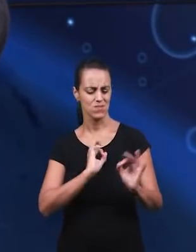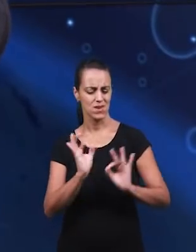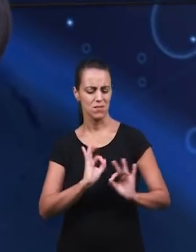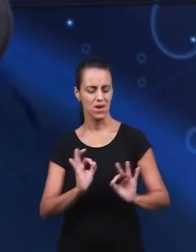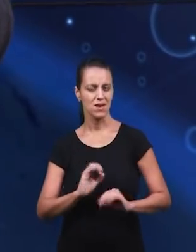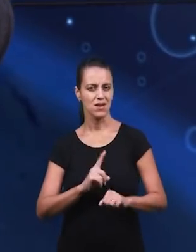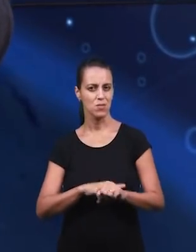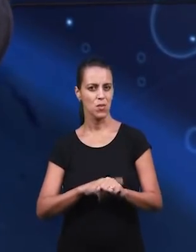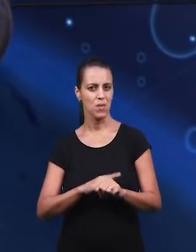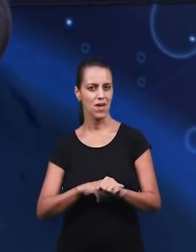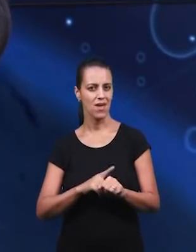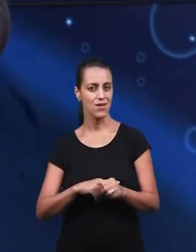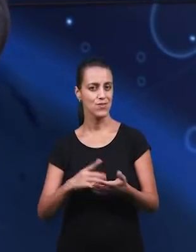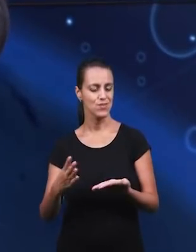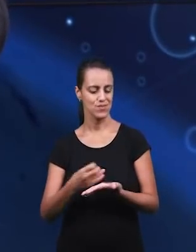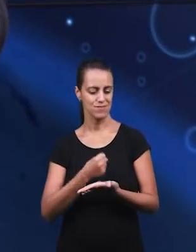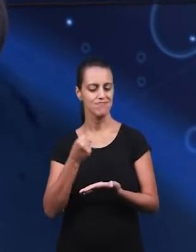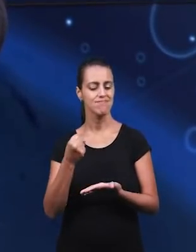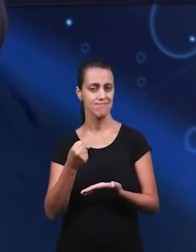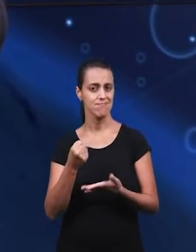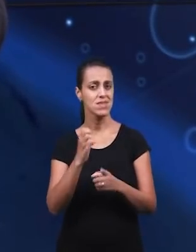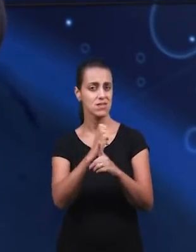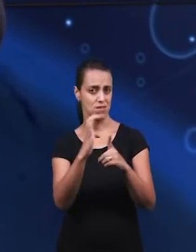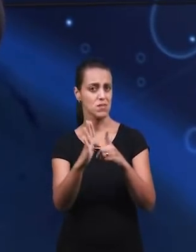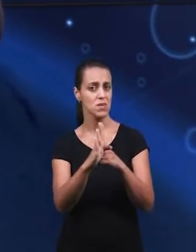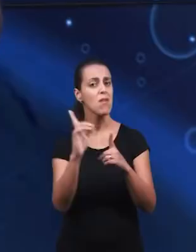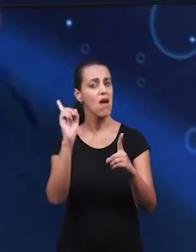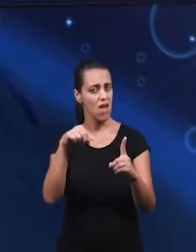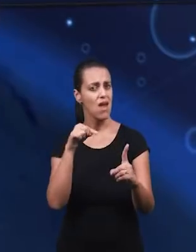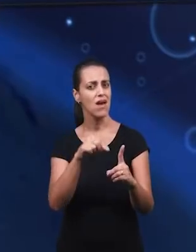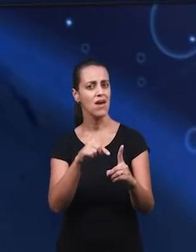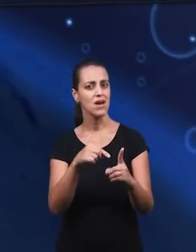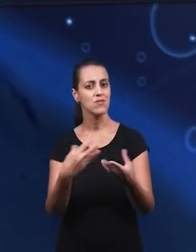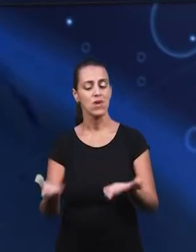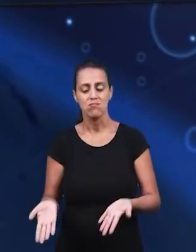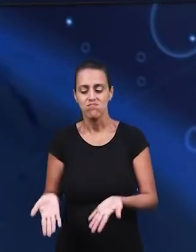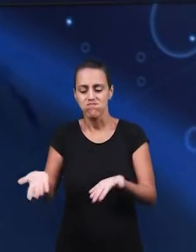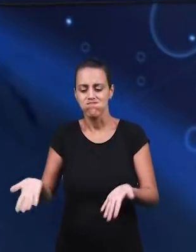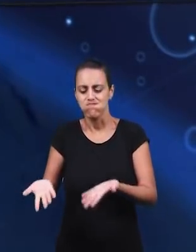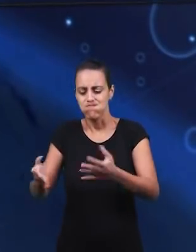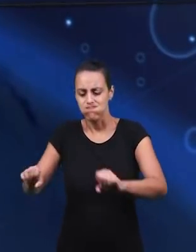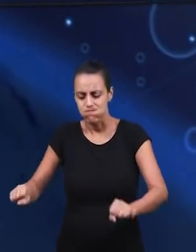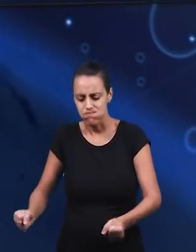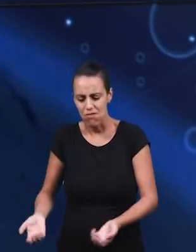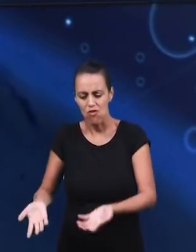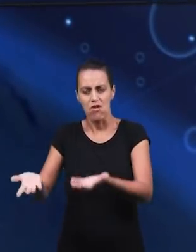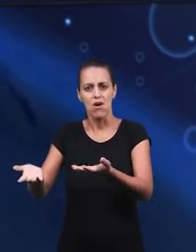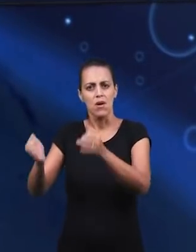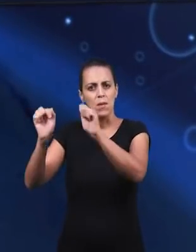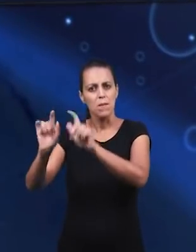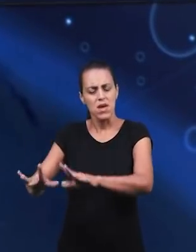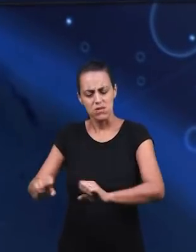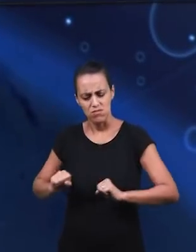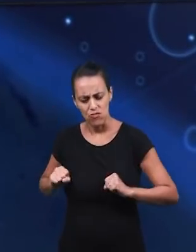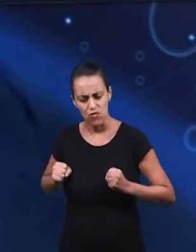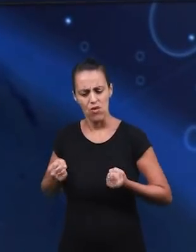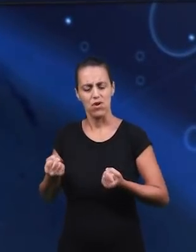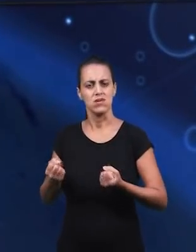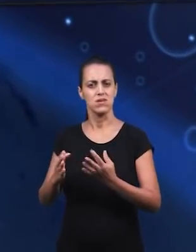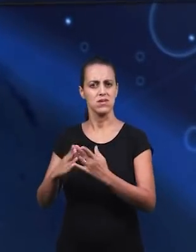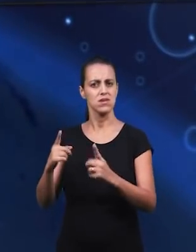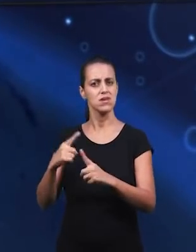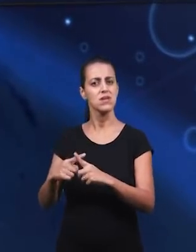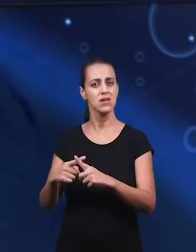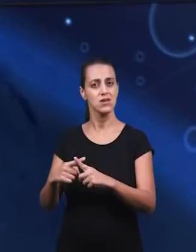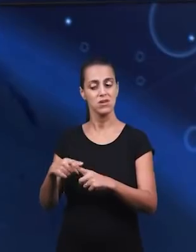preparando para o arrebatamento. A escola bíblica é para isso, é para nutrir a igreja, fortalecer a igreja, alimentar a igreja, para